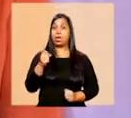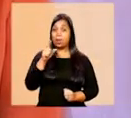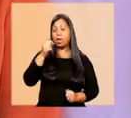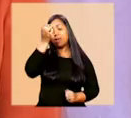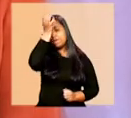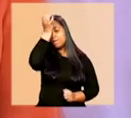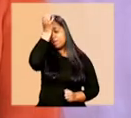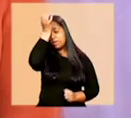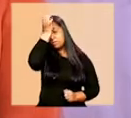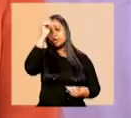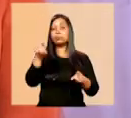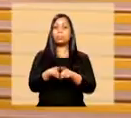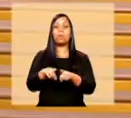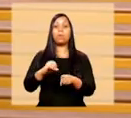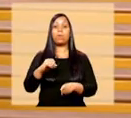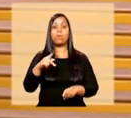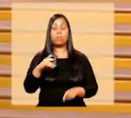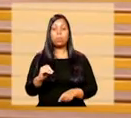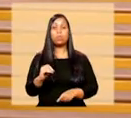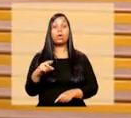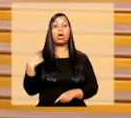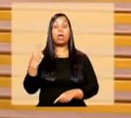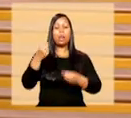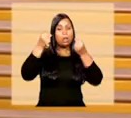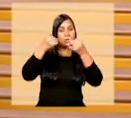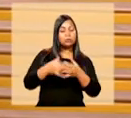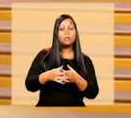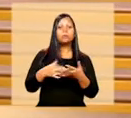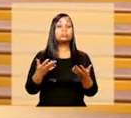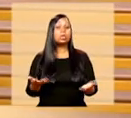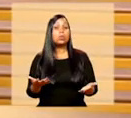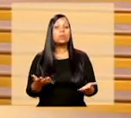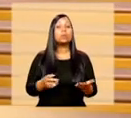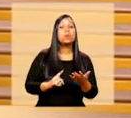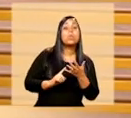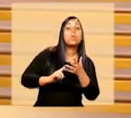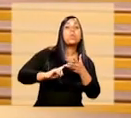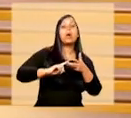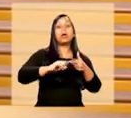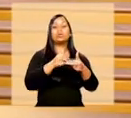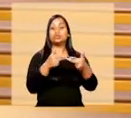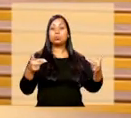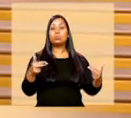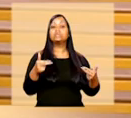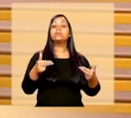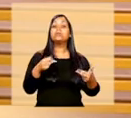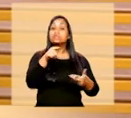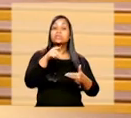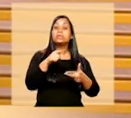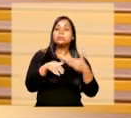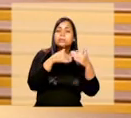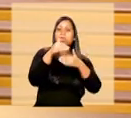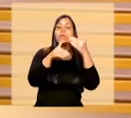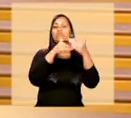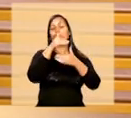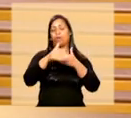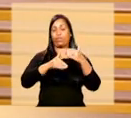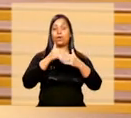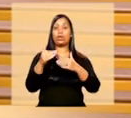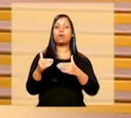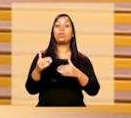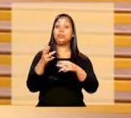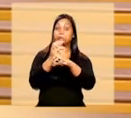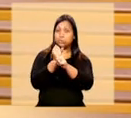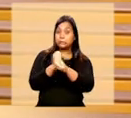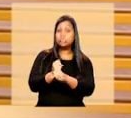enfermeira, também integrante da OPO, e ela fala para a gente um pouquinho. Regiane, quais foram as ações que vocês desenvolveram que levaram a